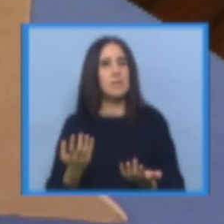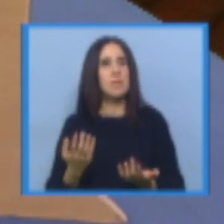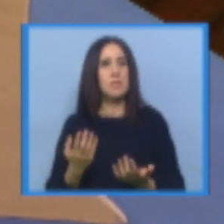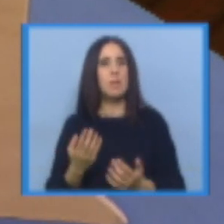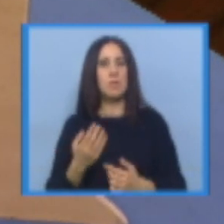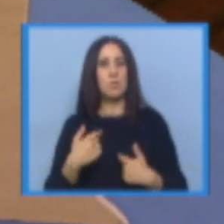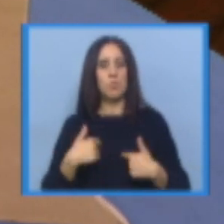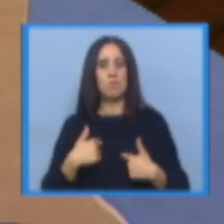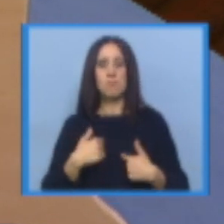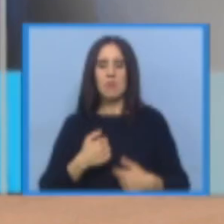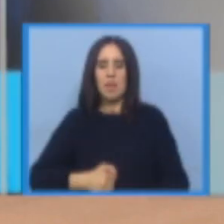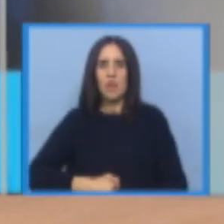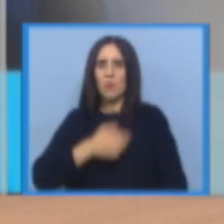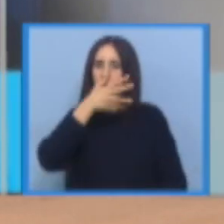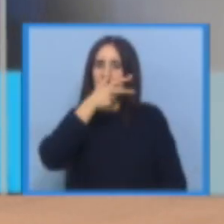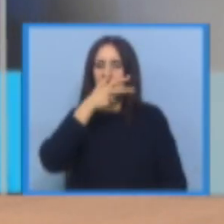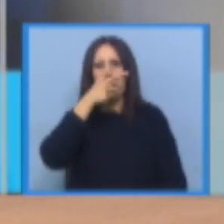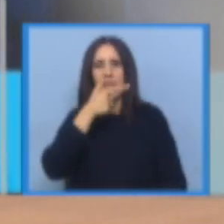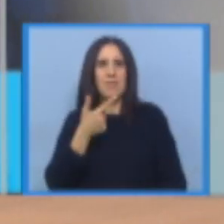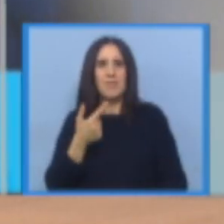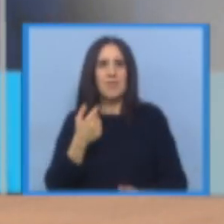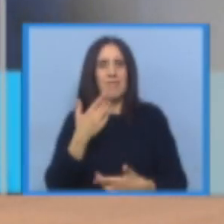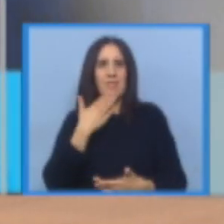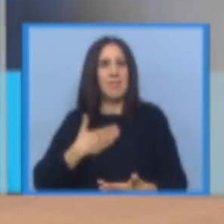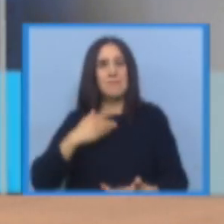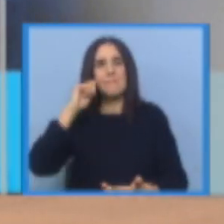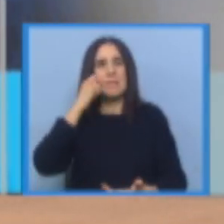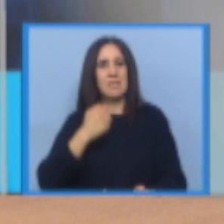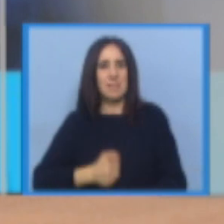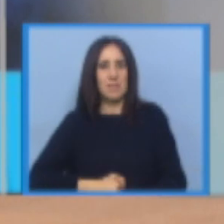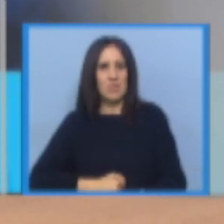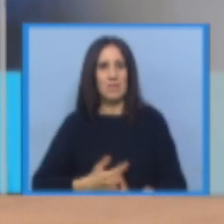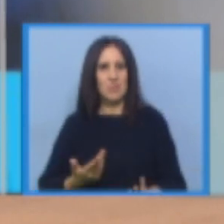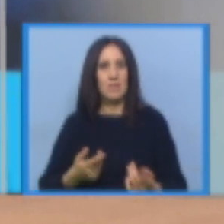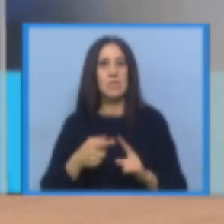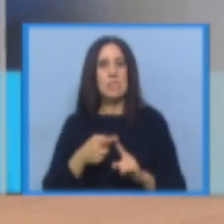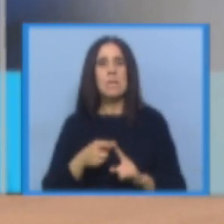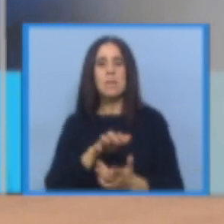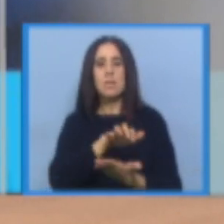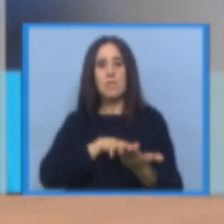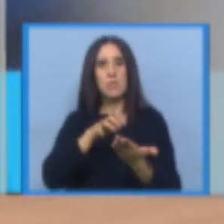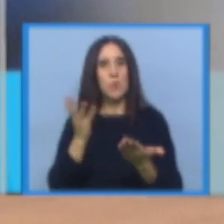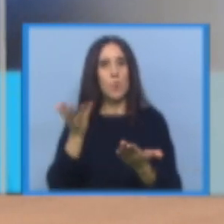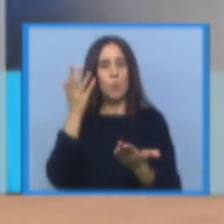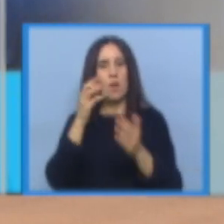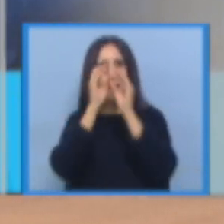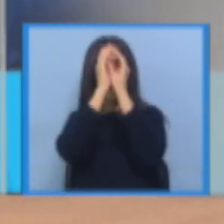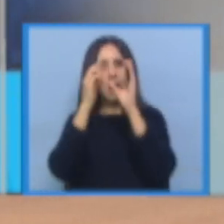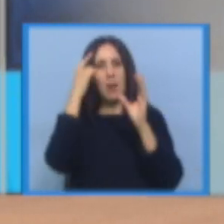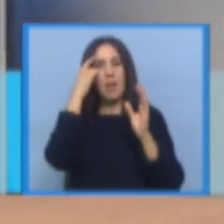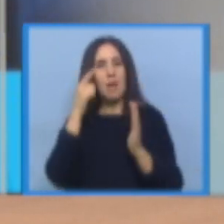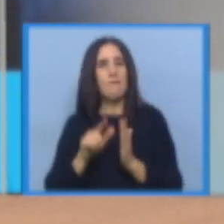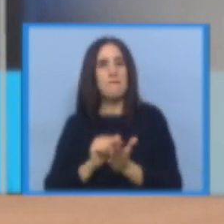um católico triste é um triste católico. E em todos os seus grandes textos essa ideia está absolutamente